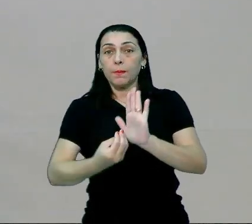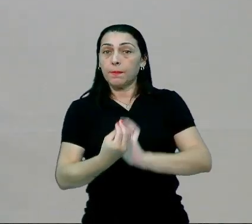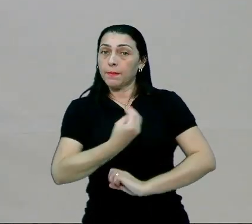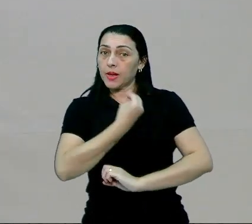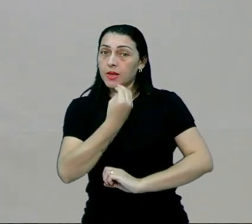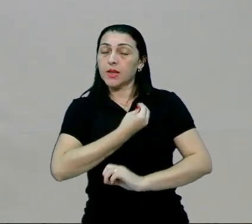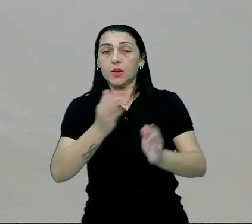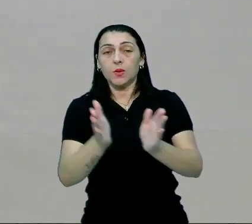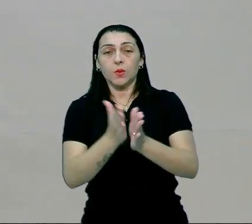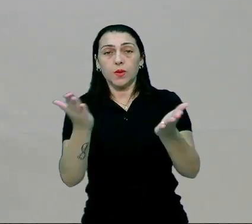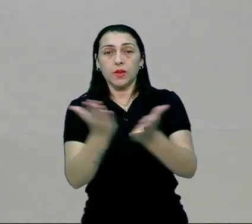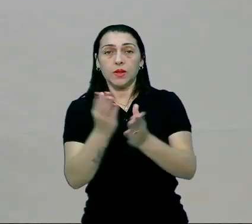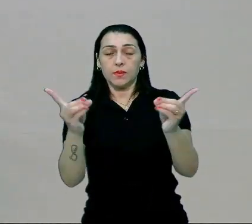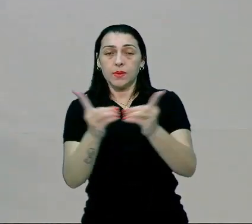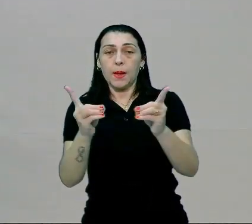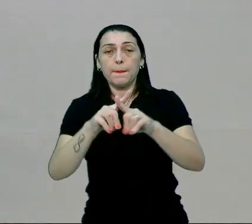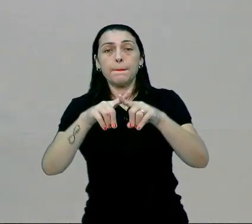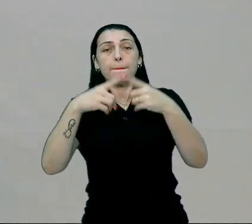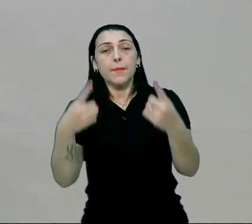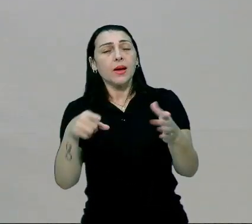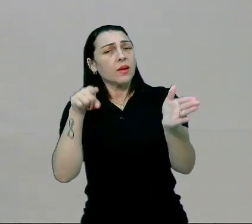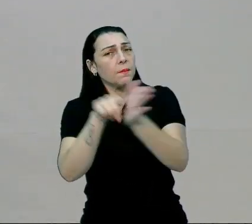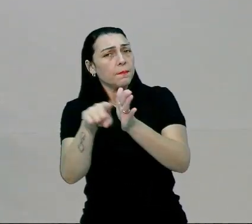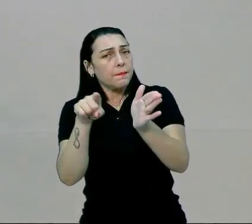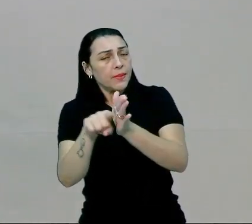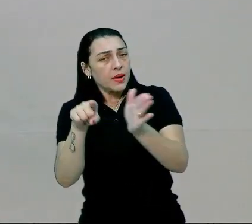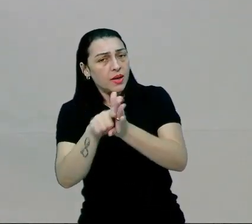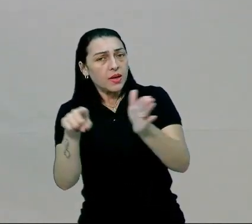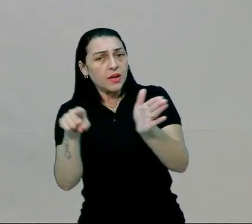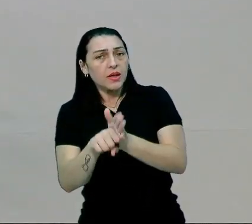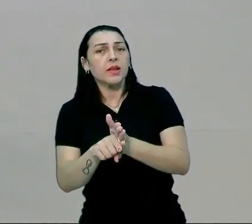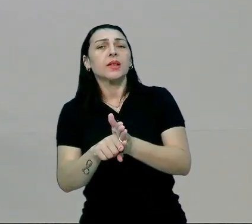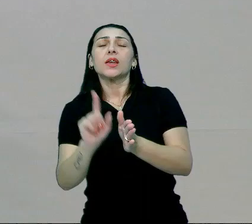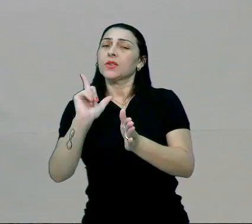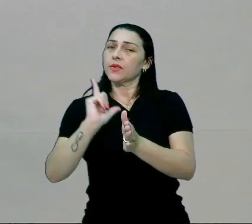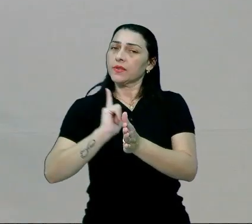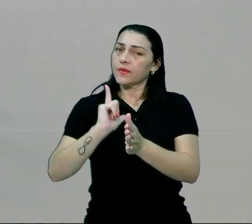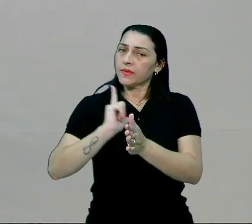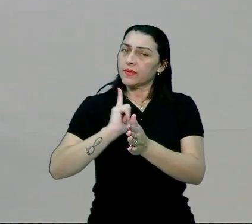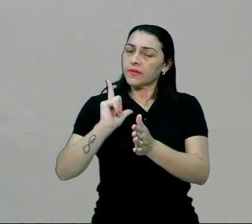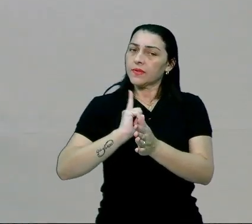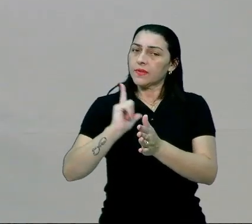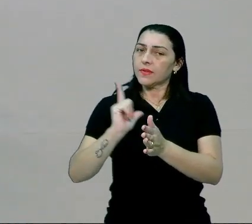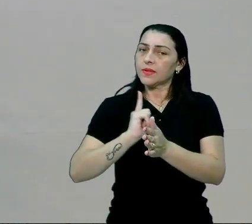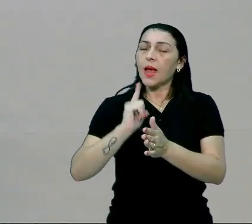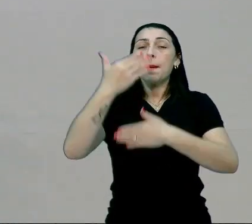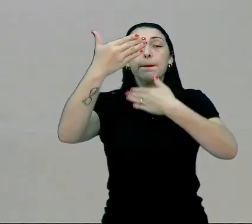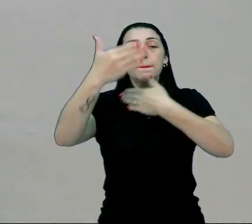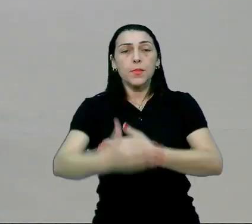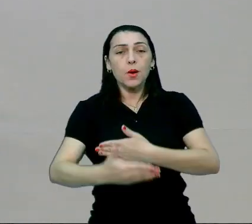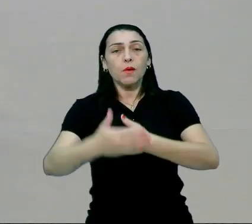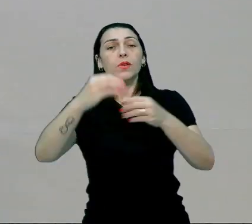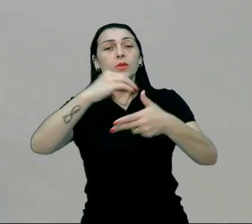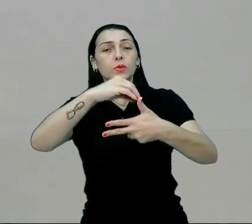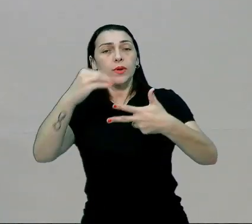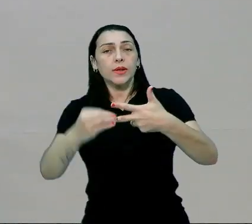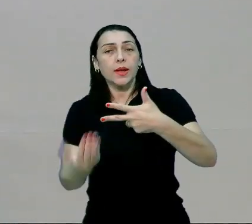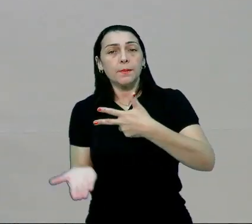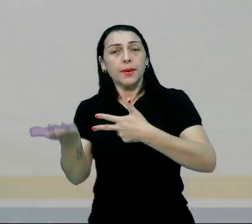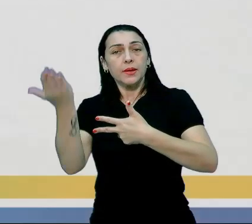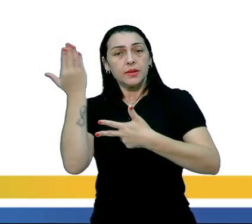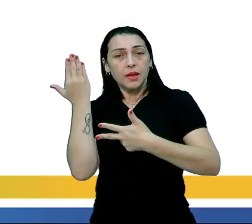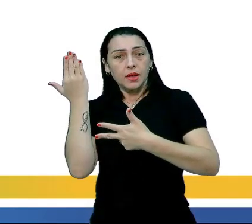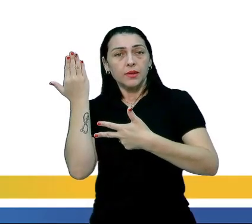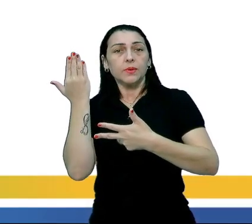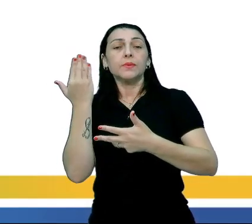constam no livro didático, mas são questões que estiveram em provas do Enem.